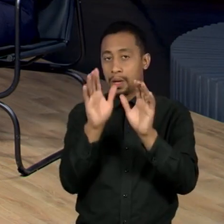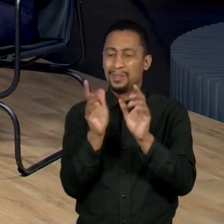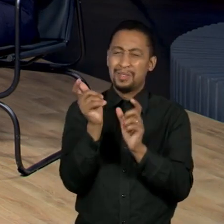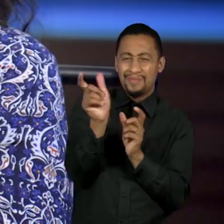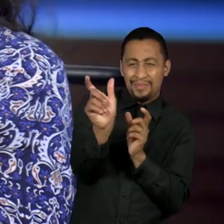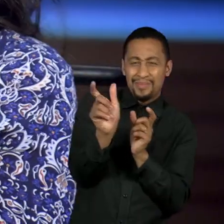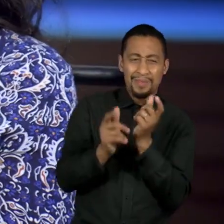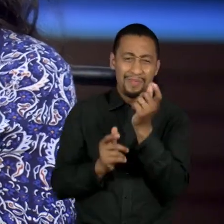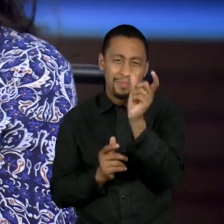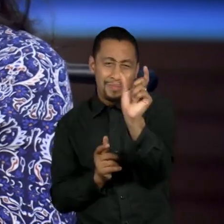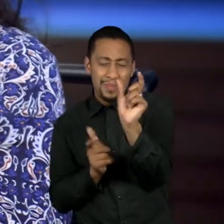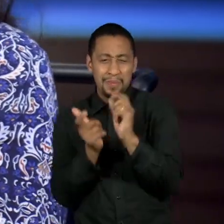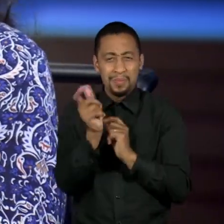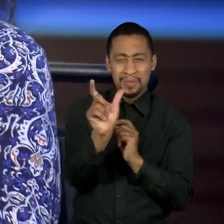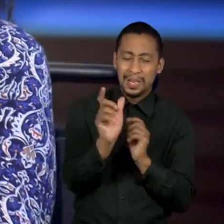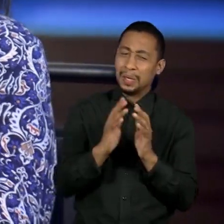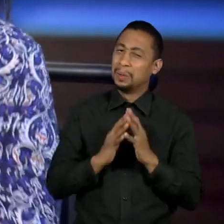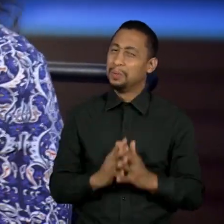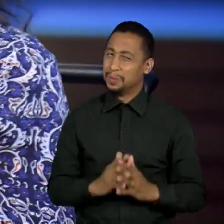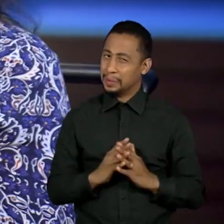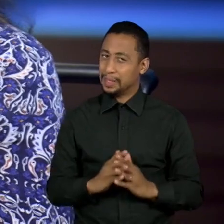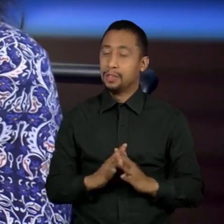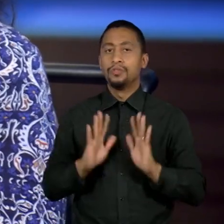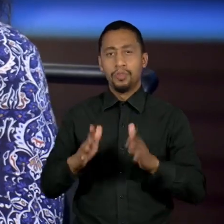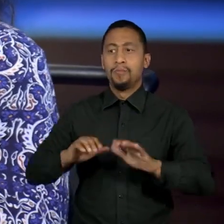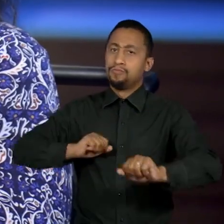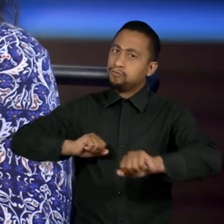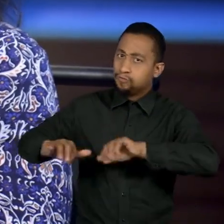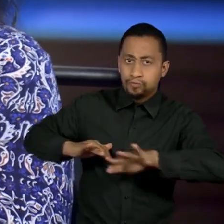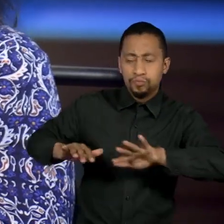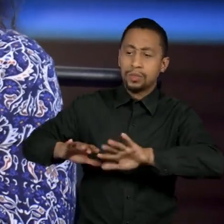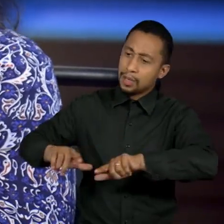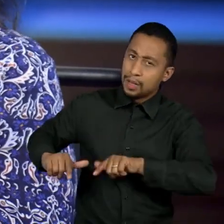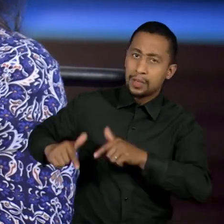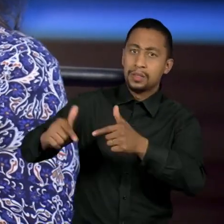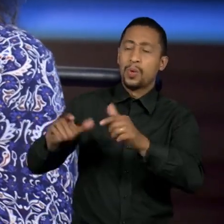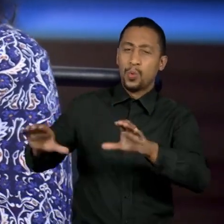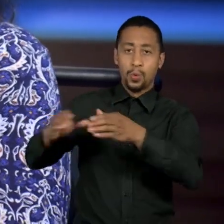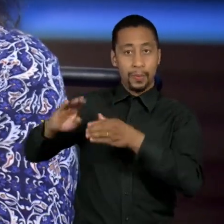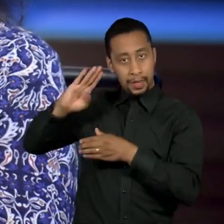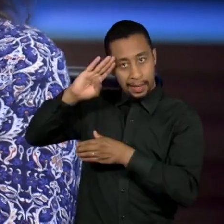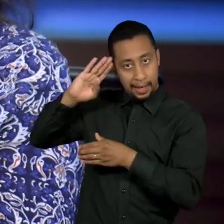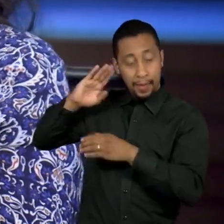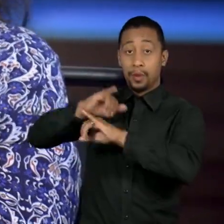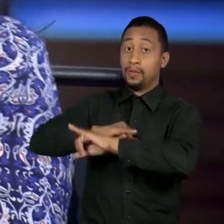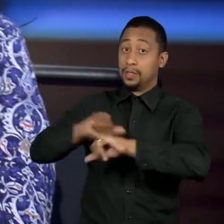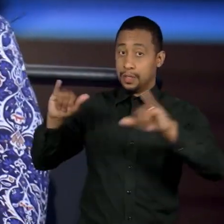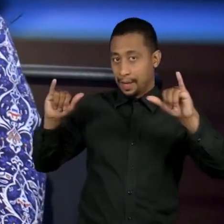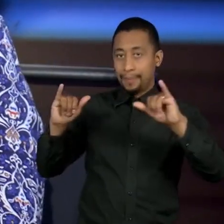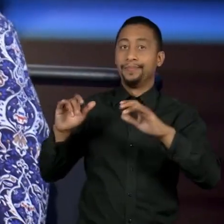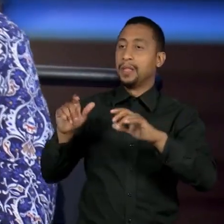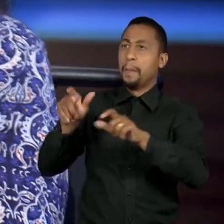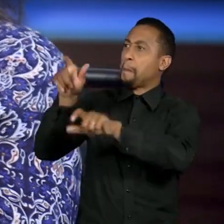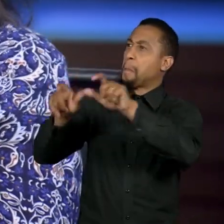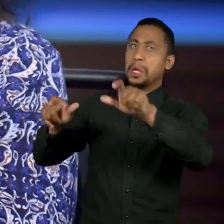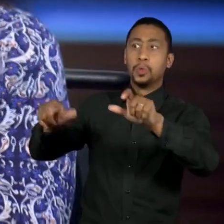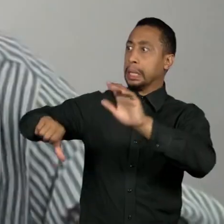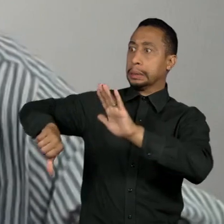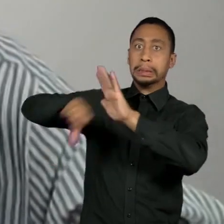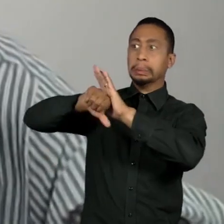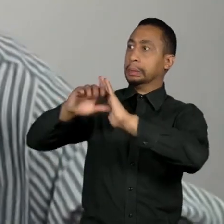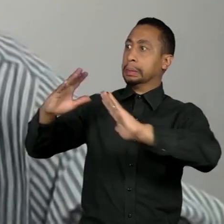vão divulgar qual é a situação de fato dessas pessoas, por que elas estão se deslocando, que as leva a